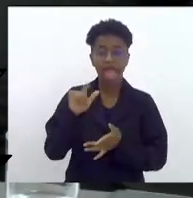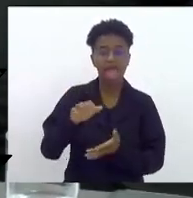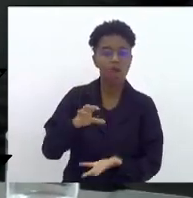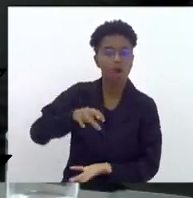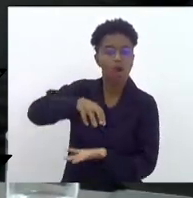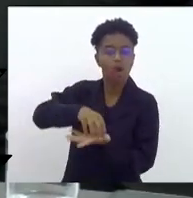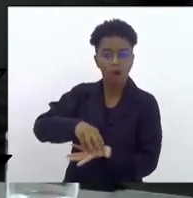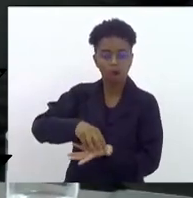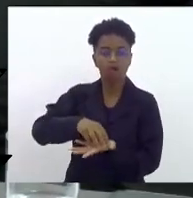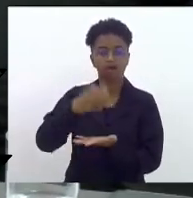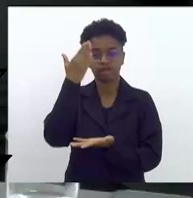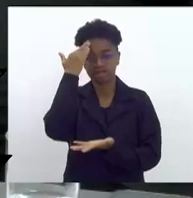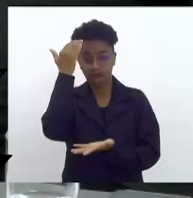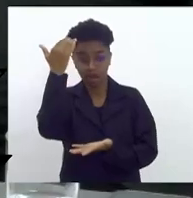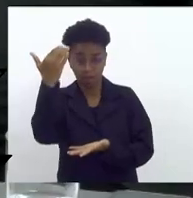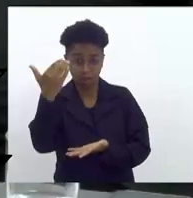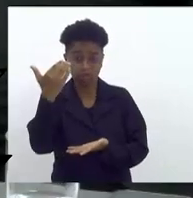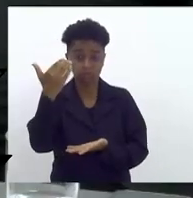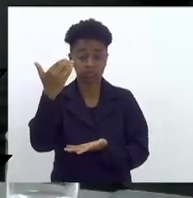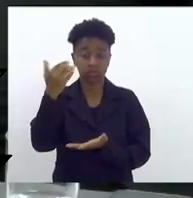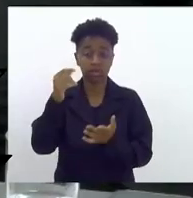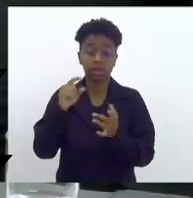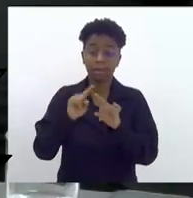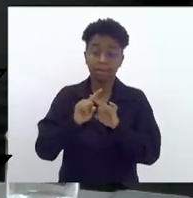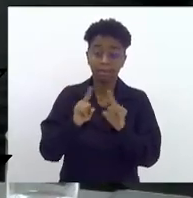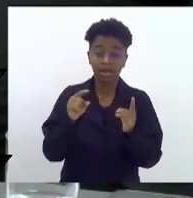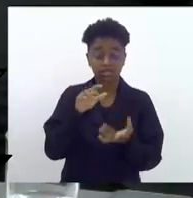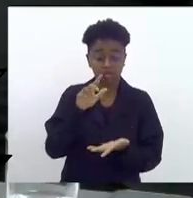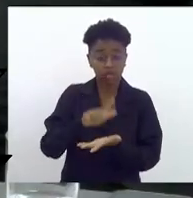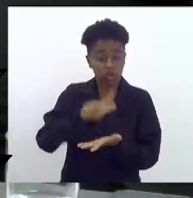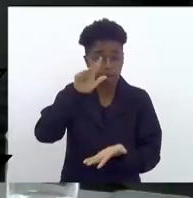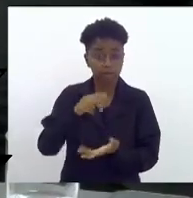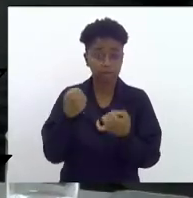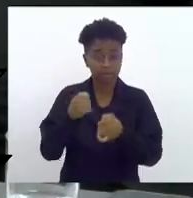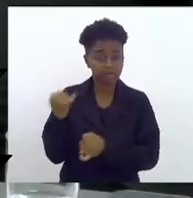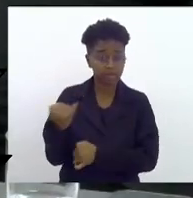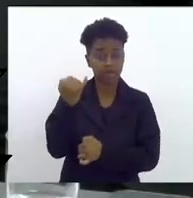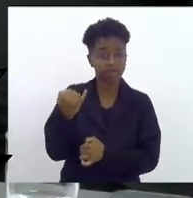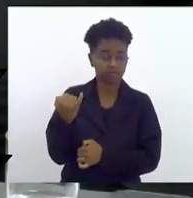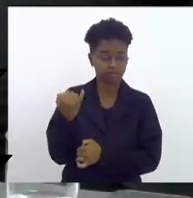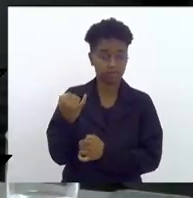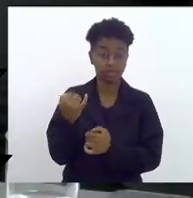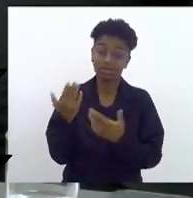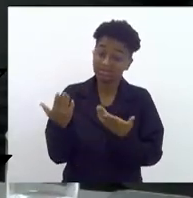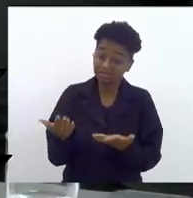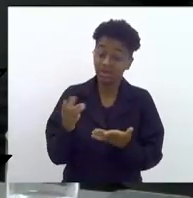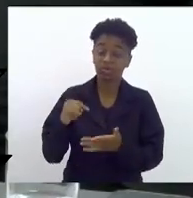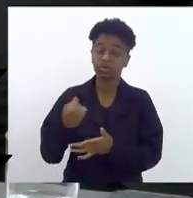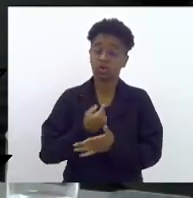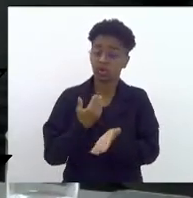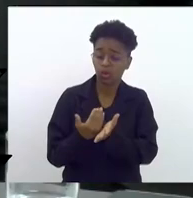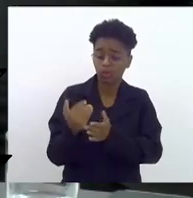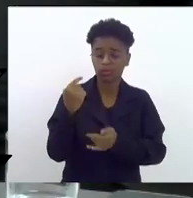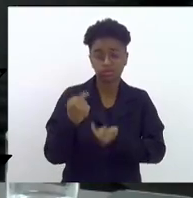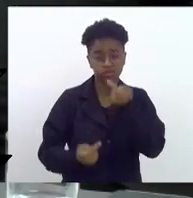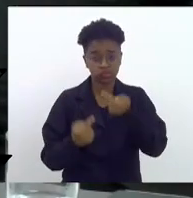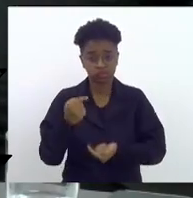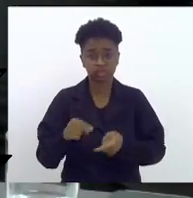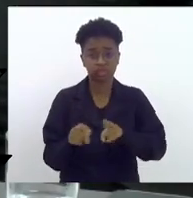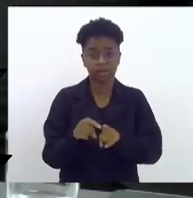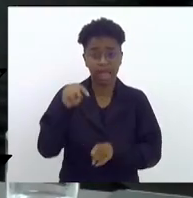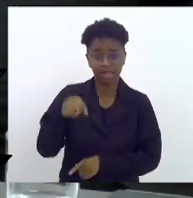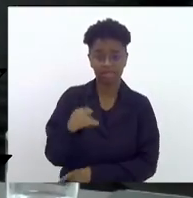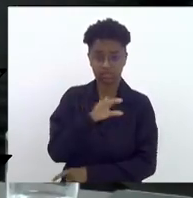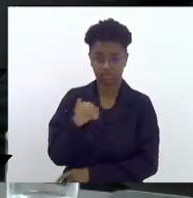um órgão conhecido e reconhecido que aquele tombamento Vale Inclusive a gente começou a discutir aqui no âmbito da